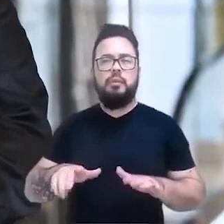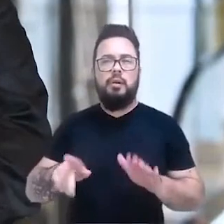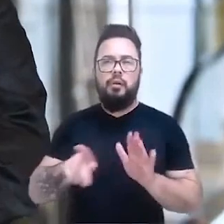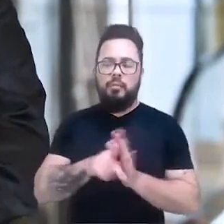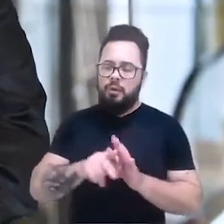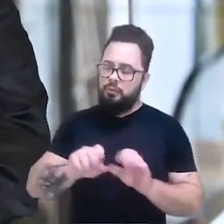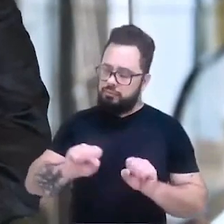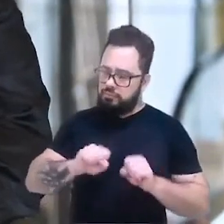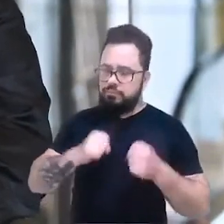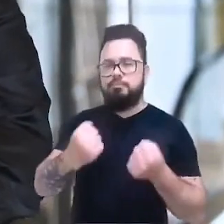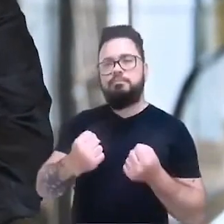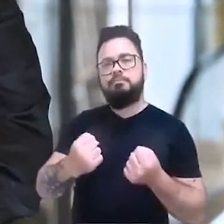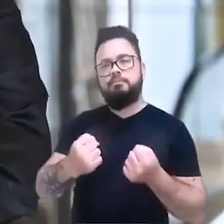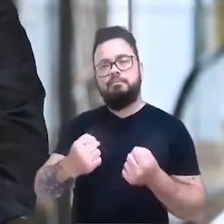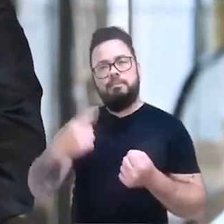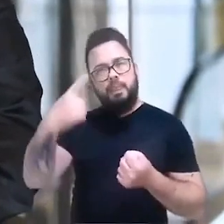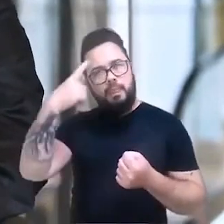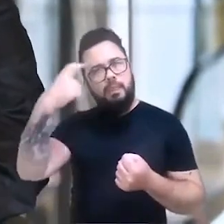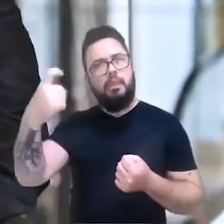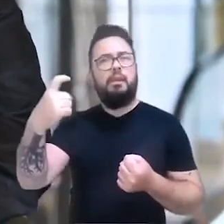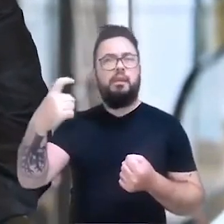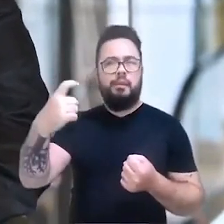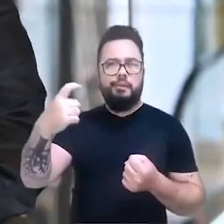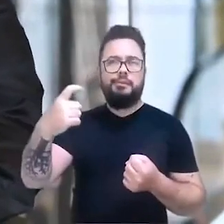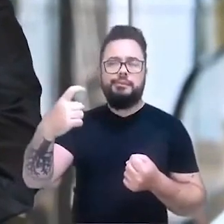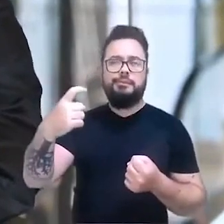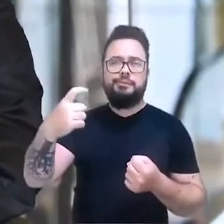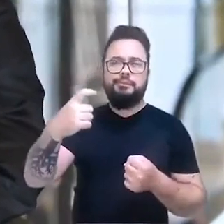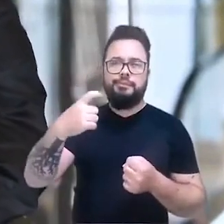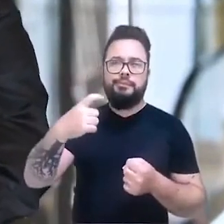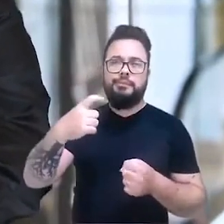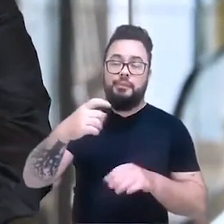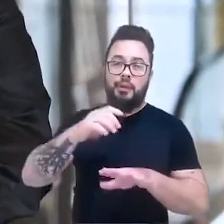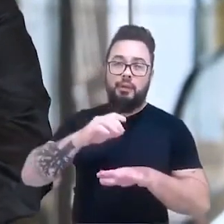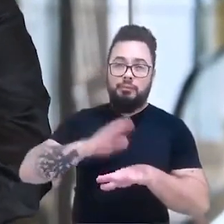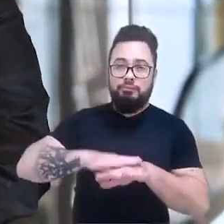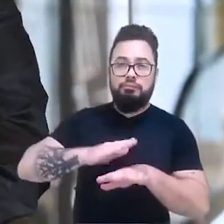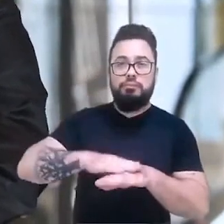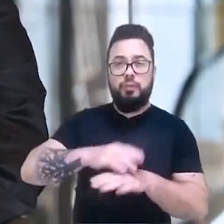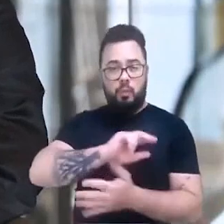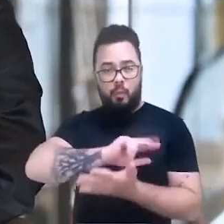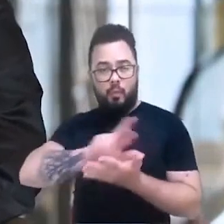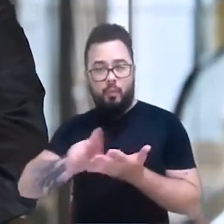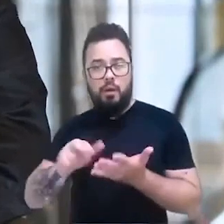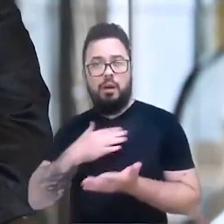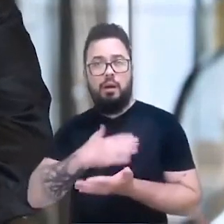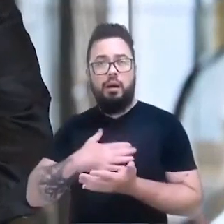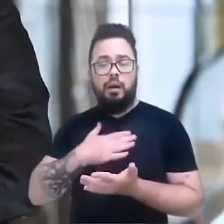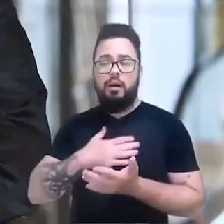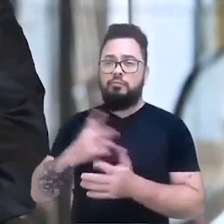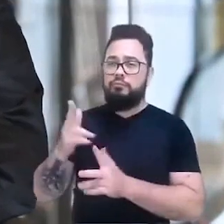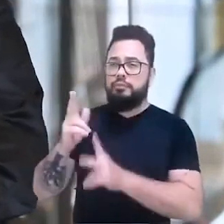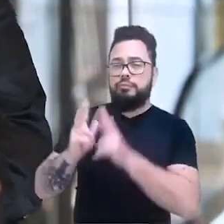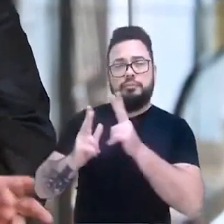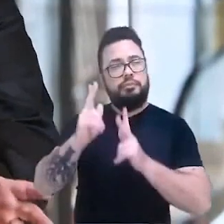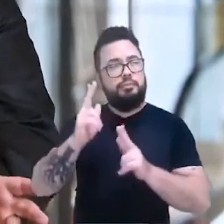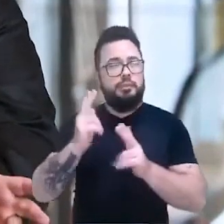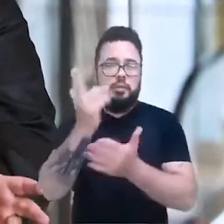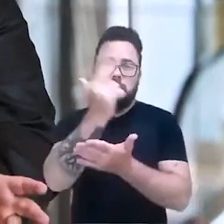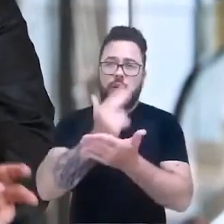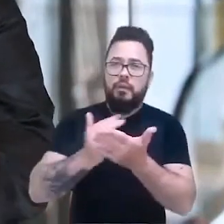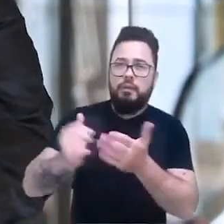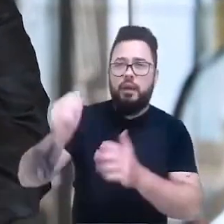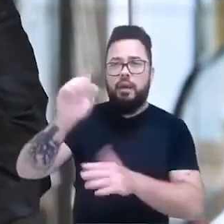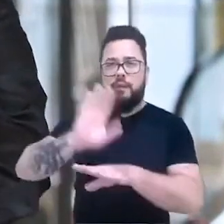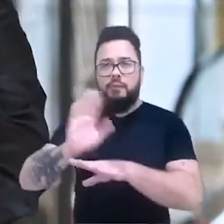no lugar que eu estou de luta, de ideologia, sabe? De fazer o que eu gosto. Então, eu estou editando os livros que eu gosto, os